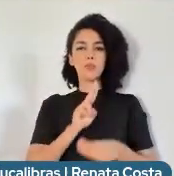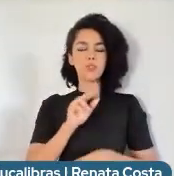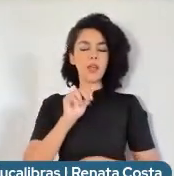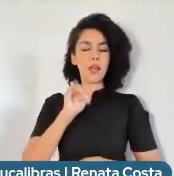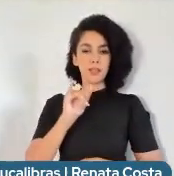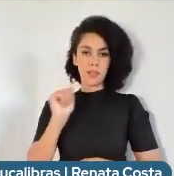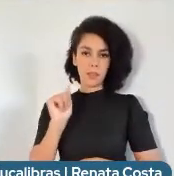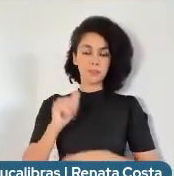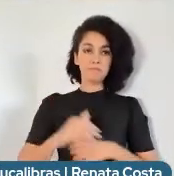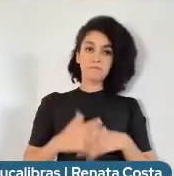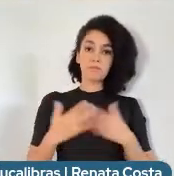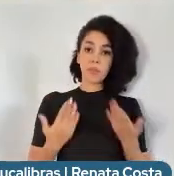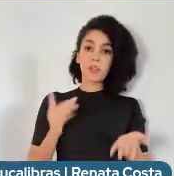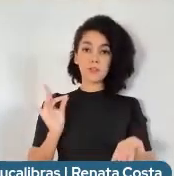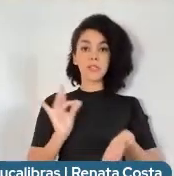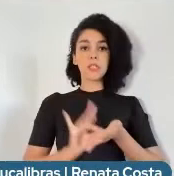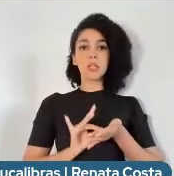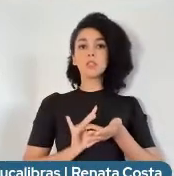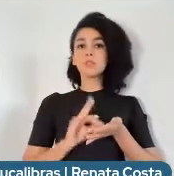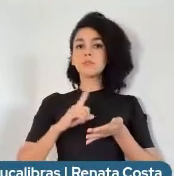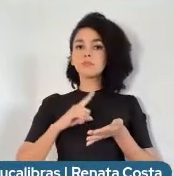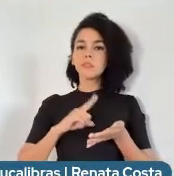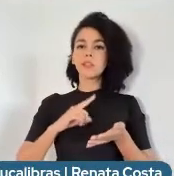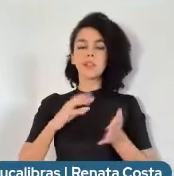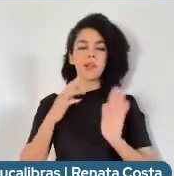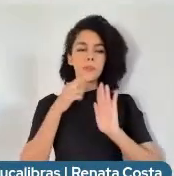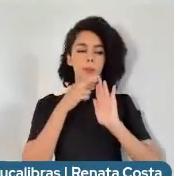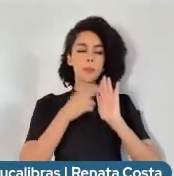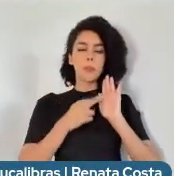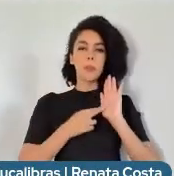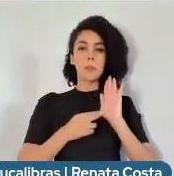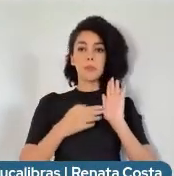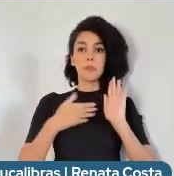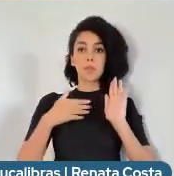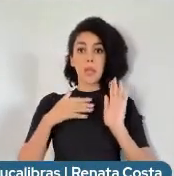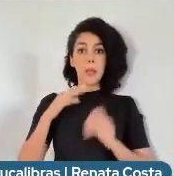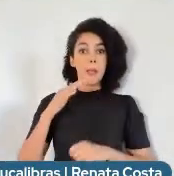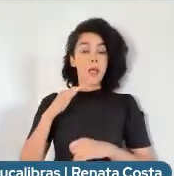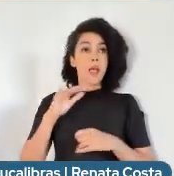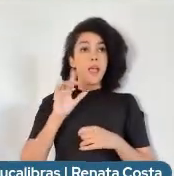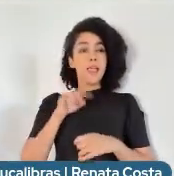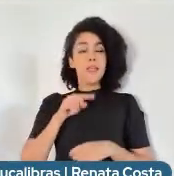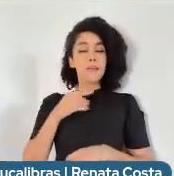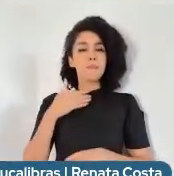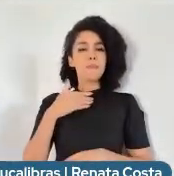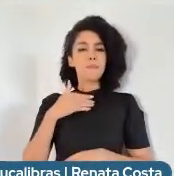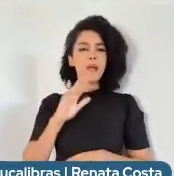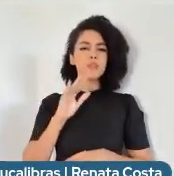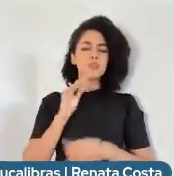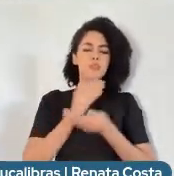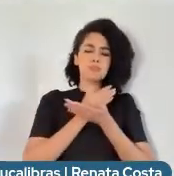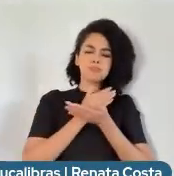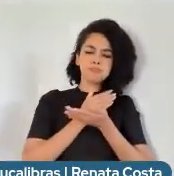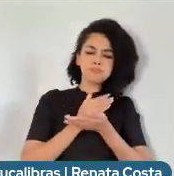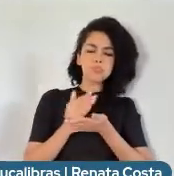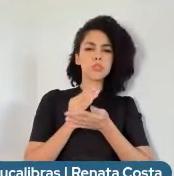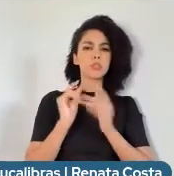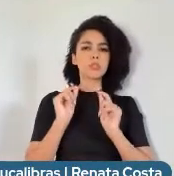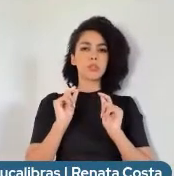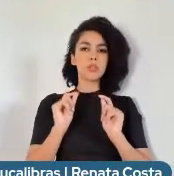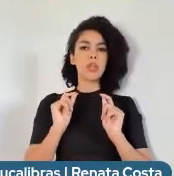verdade, ele faz uma regulamentação muito mais principiológica, que fomenta o uso